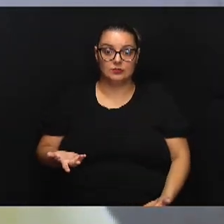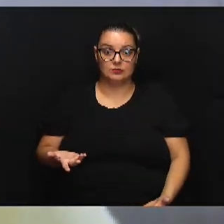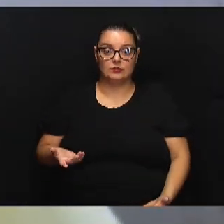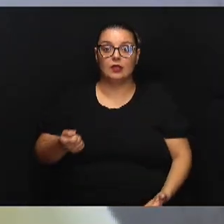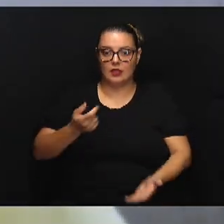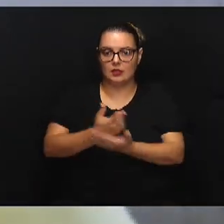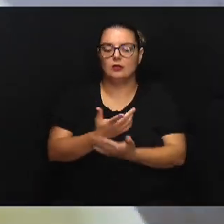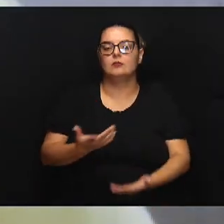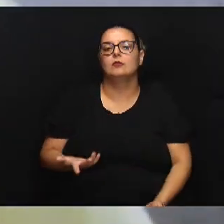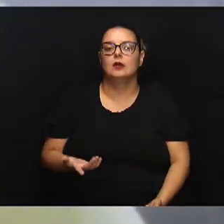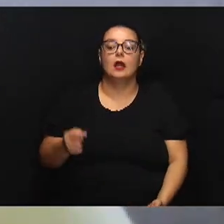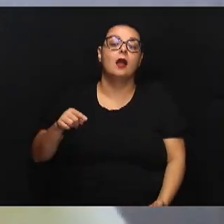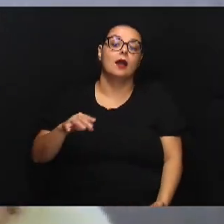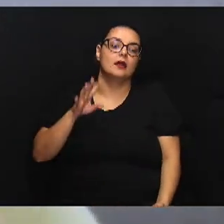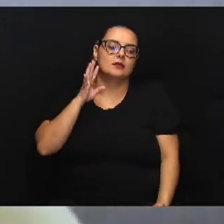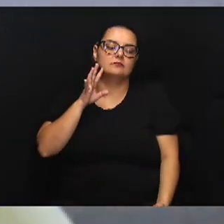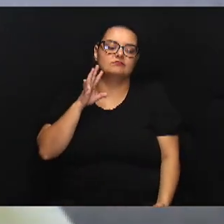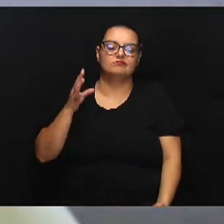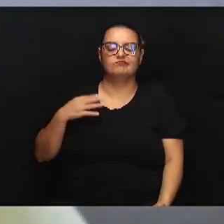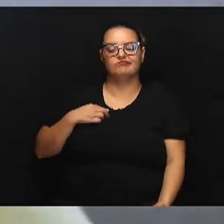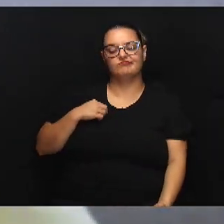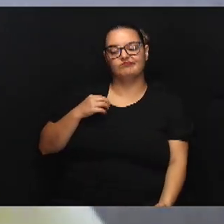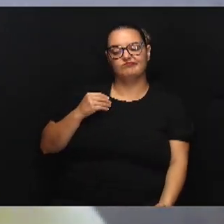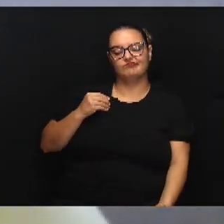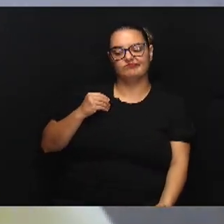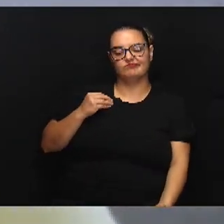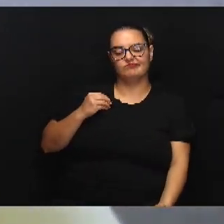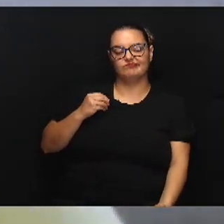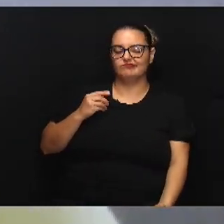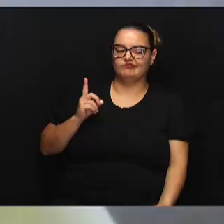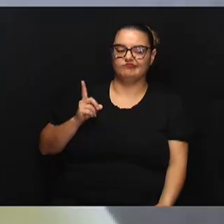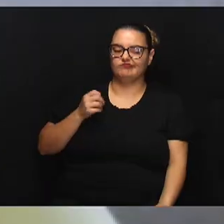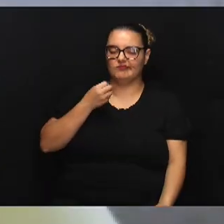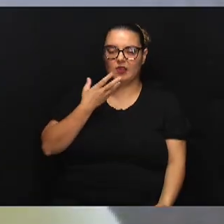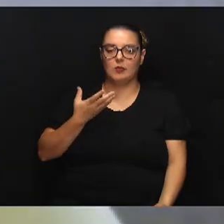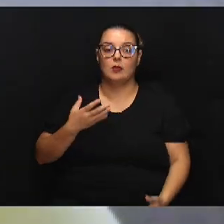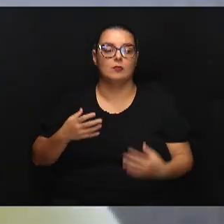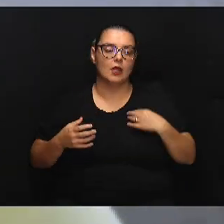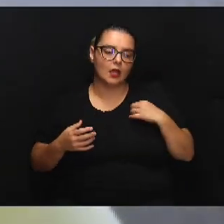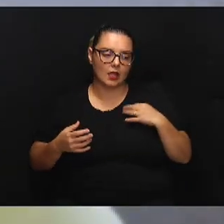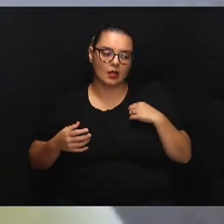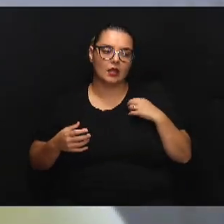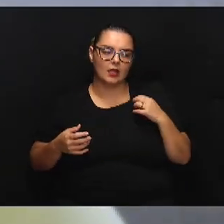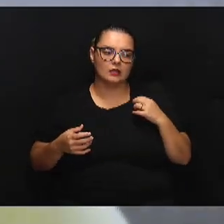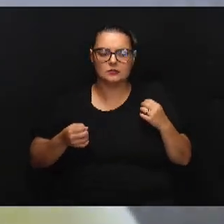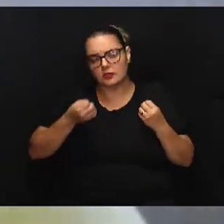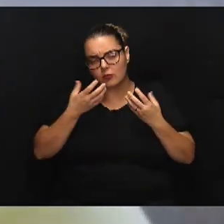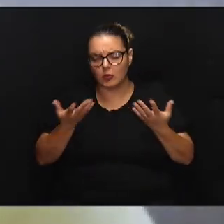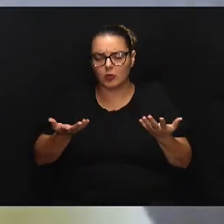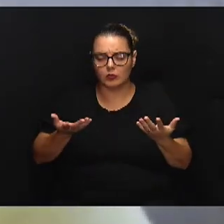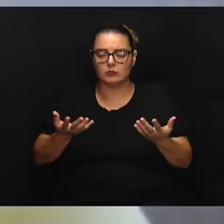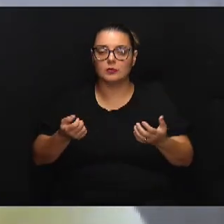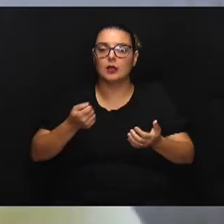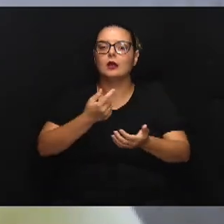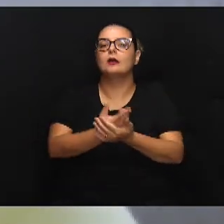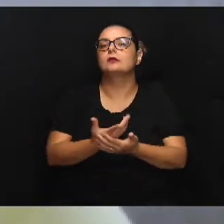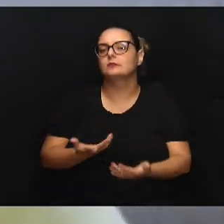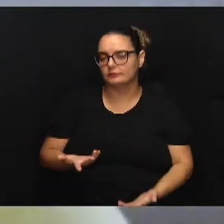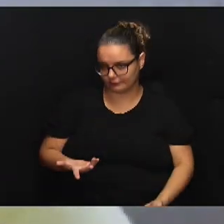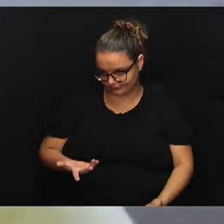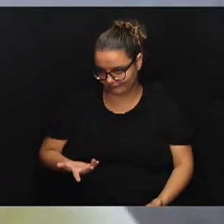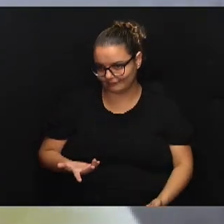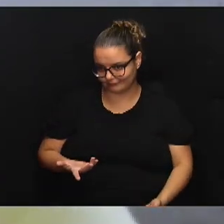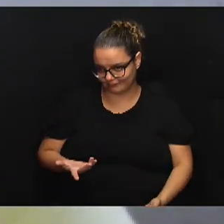compra. Essa é legal, essa eu gosto desse tecido. E isso me incomoda. Então nós sabemos